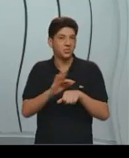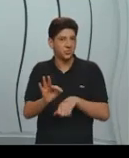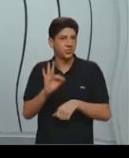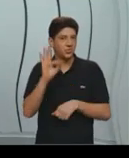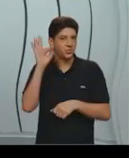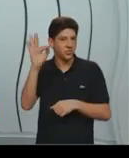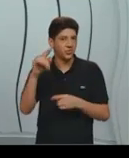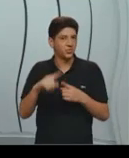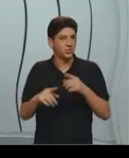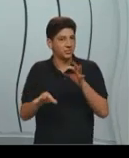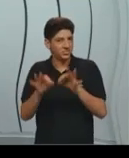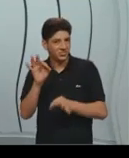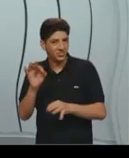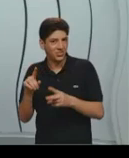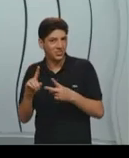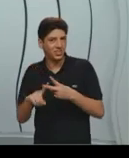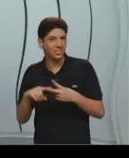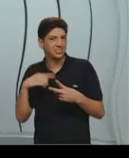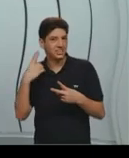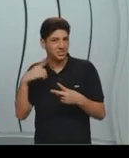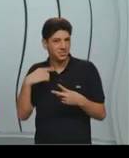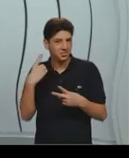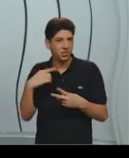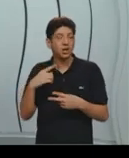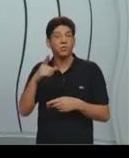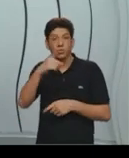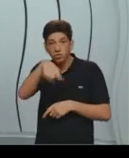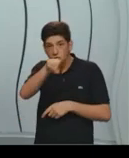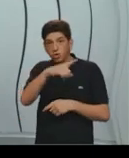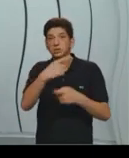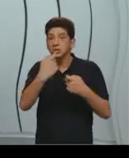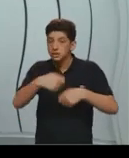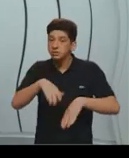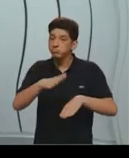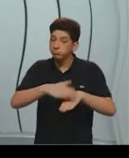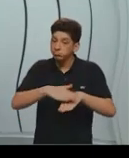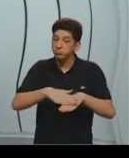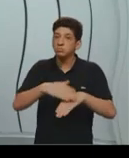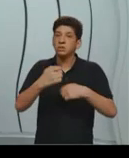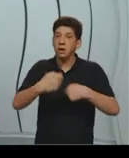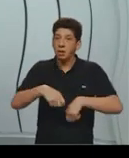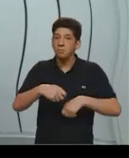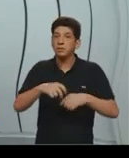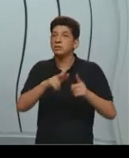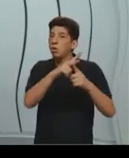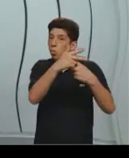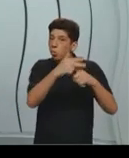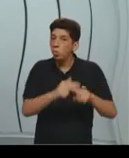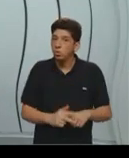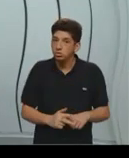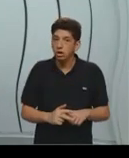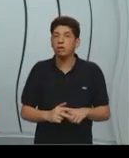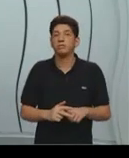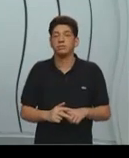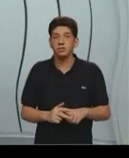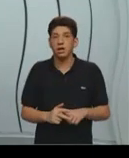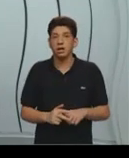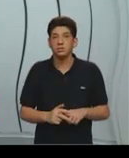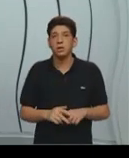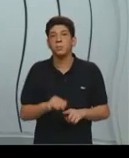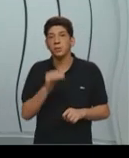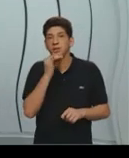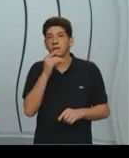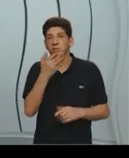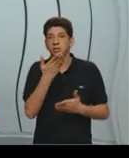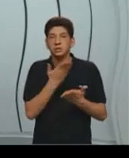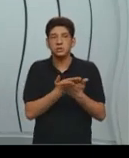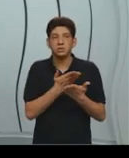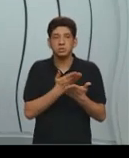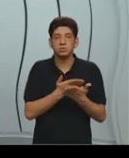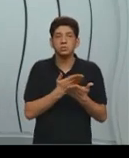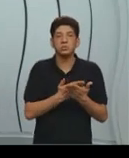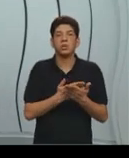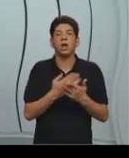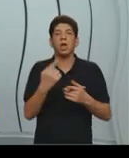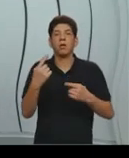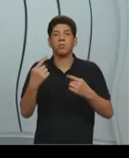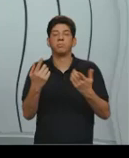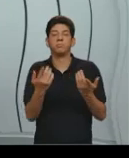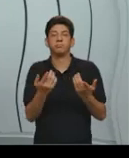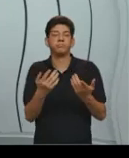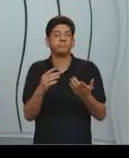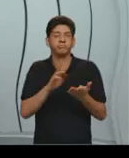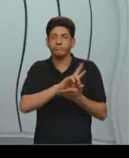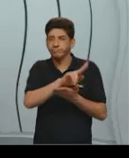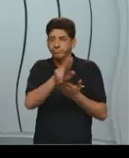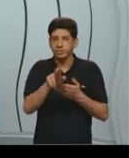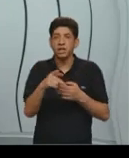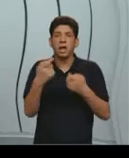advogados, e desconstruir essa cultura, né? Porque quem estuda direito, quem estuda esses processos, ele tem que fazer o contrário, ele tem